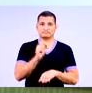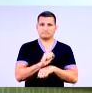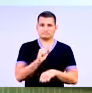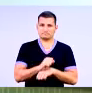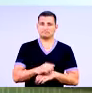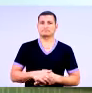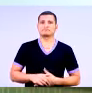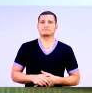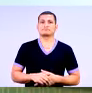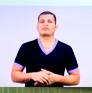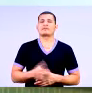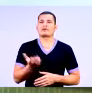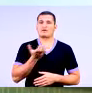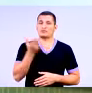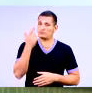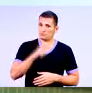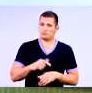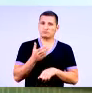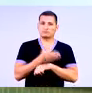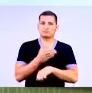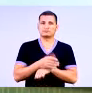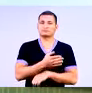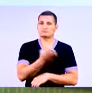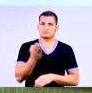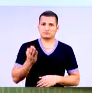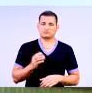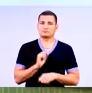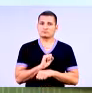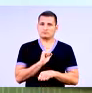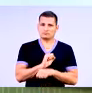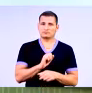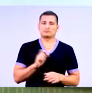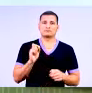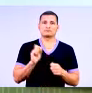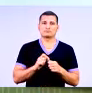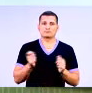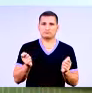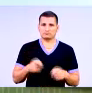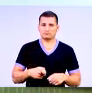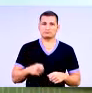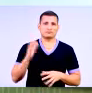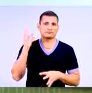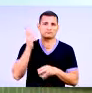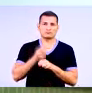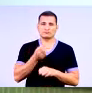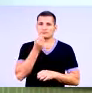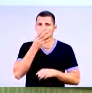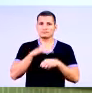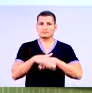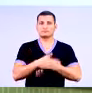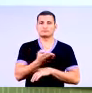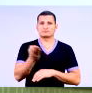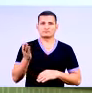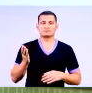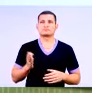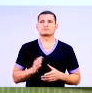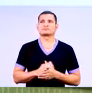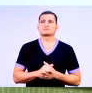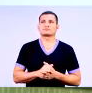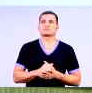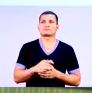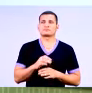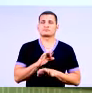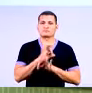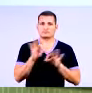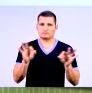animação novamente, essa participação, para a gente poder fazer a revisão. Boa noite para vocês, que tenham uma